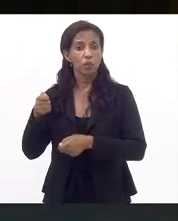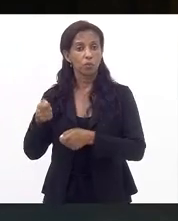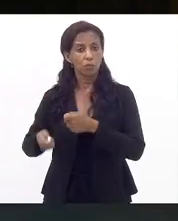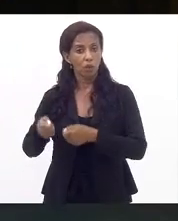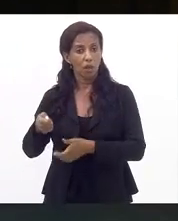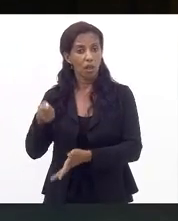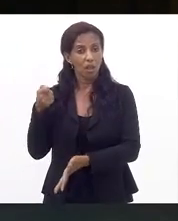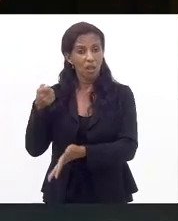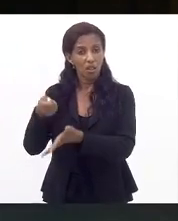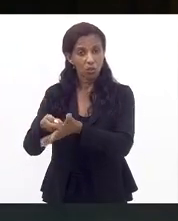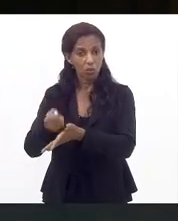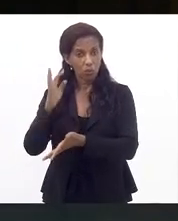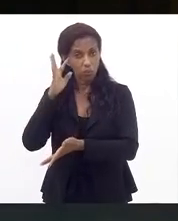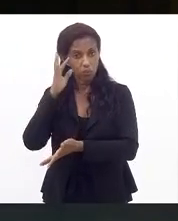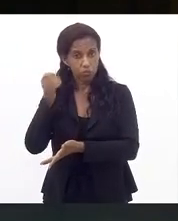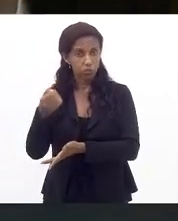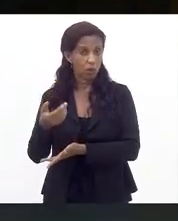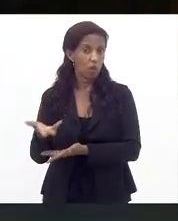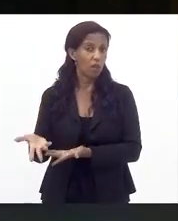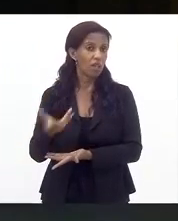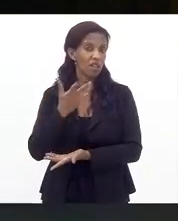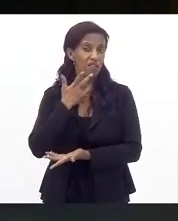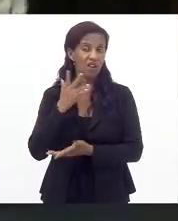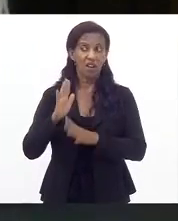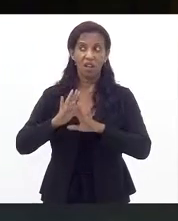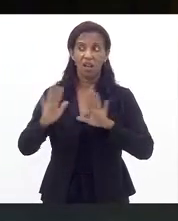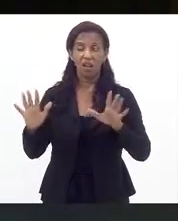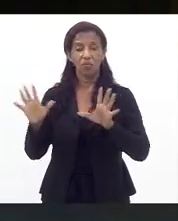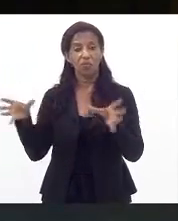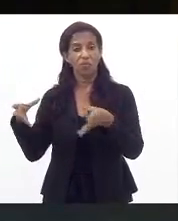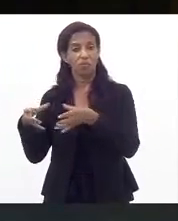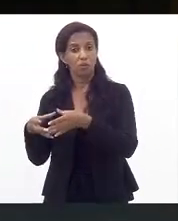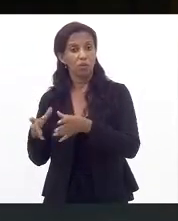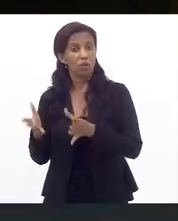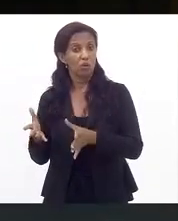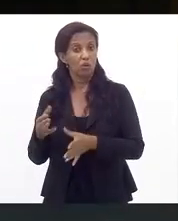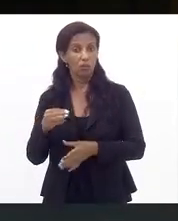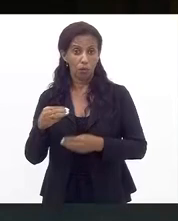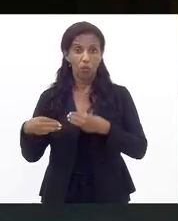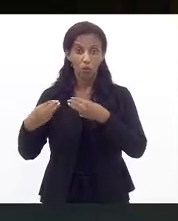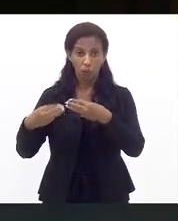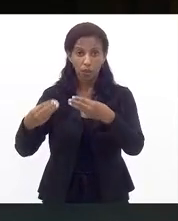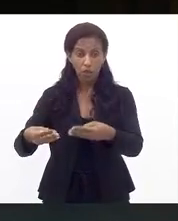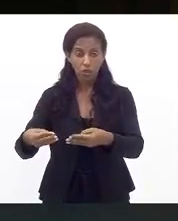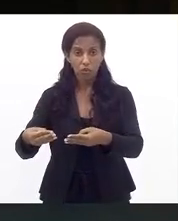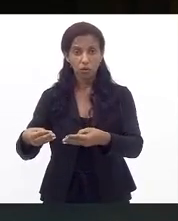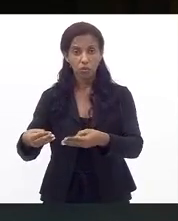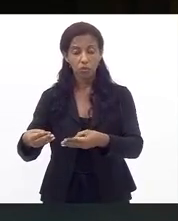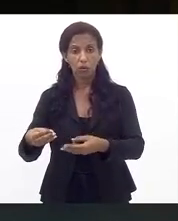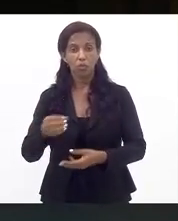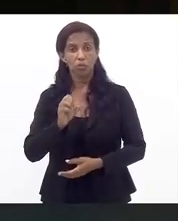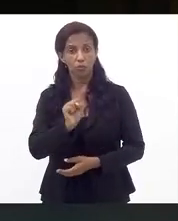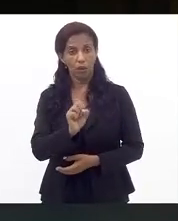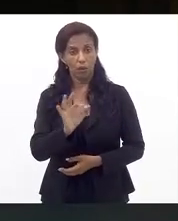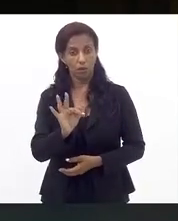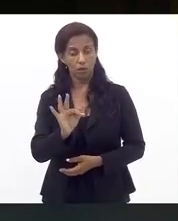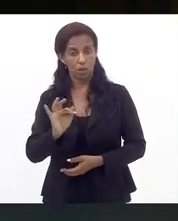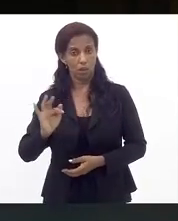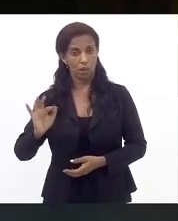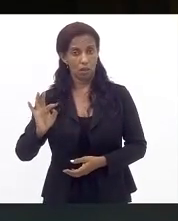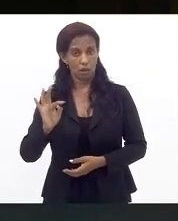uma pequenina decisão Há quem diga mas não foi do colegiado não Ministro do Supremo Tribunal Federal